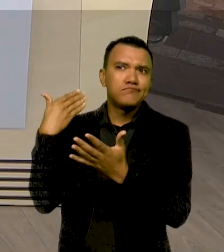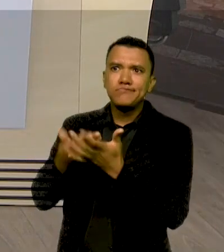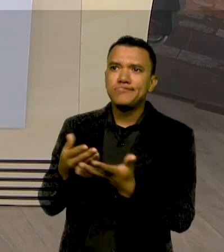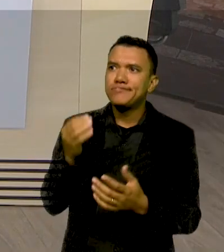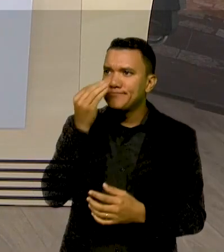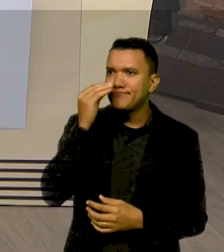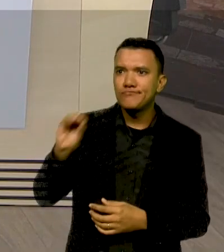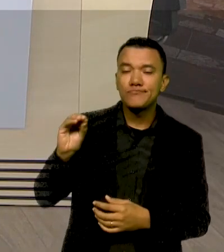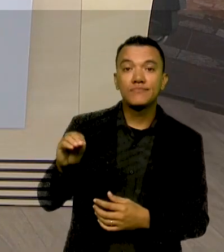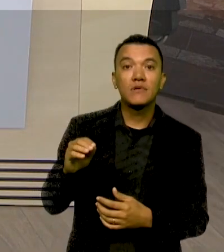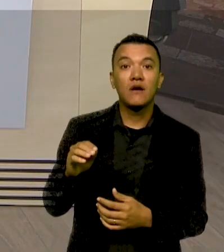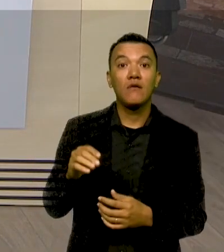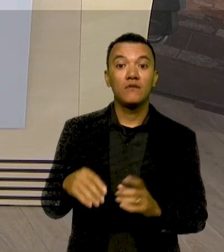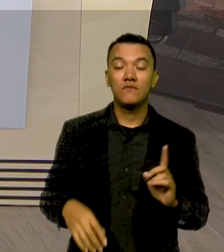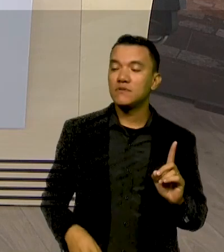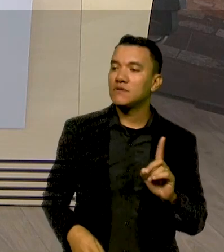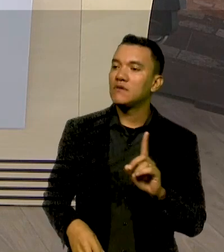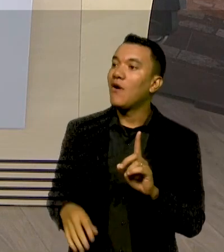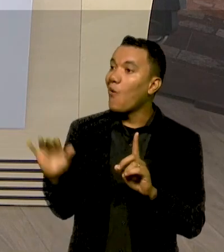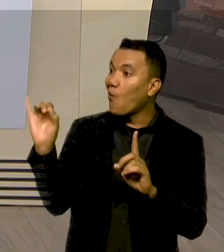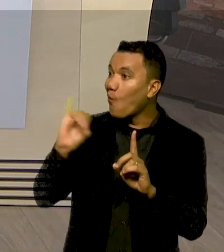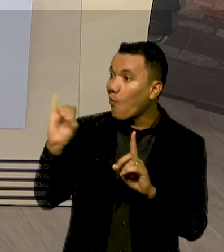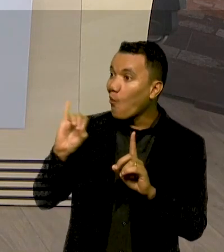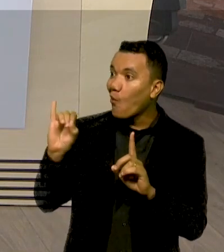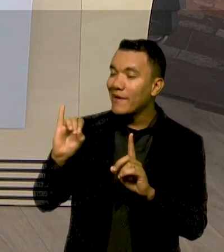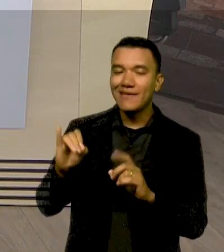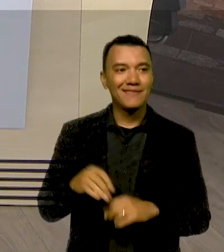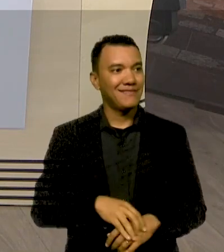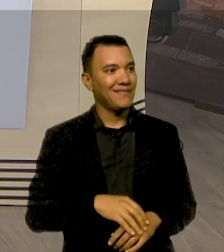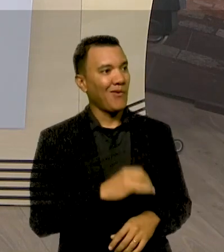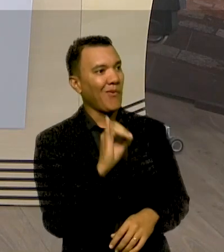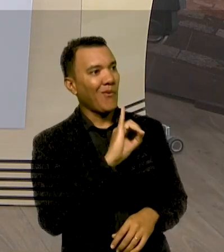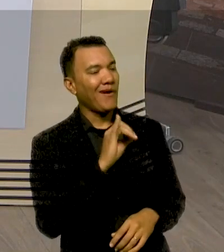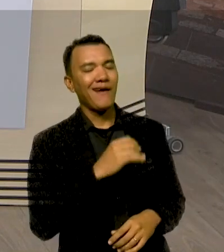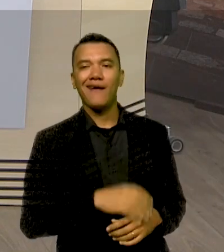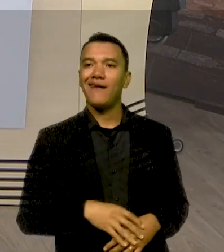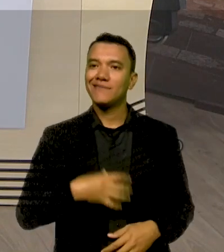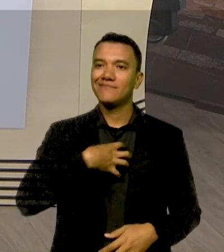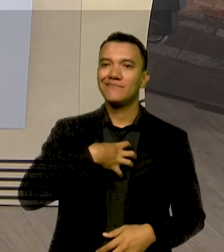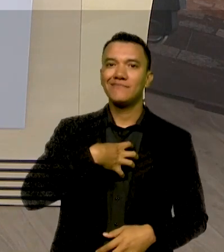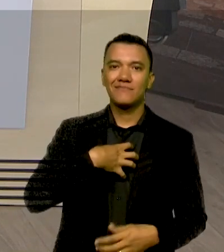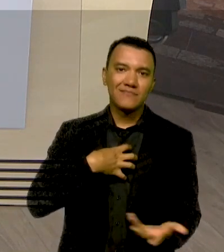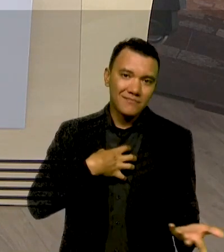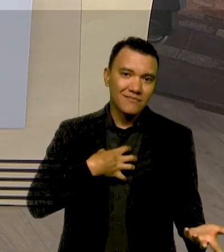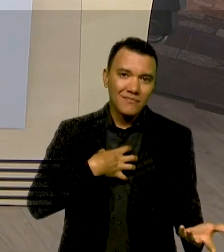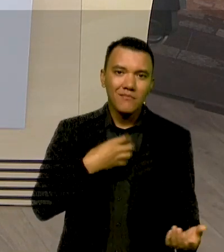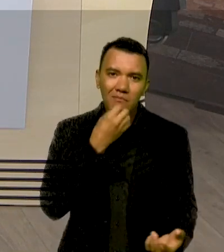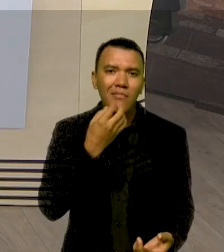muita diferença. Porque a pessoa percebe, poxa, lembrou de mim. É